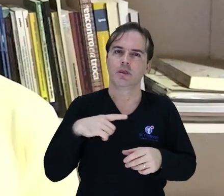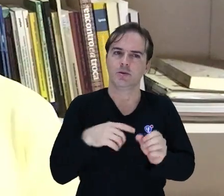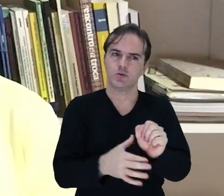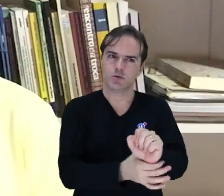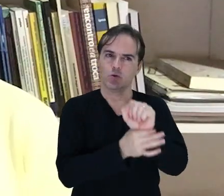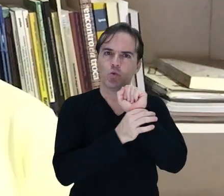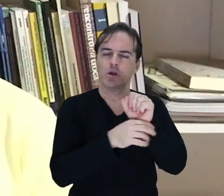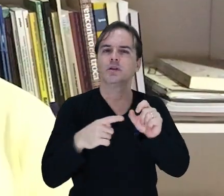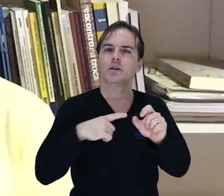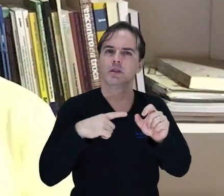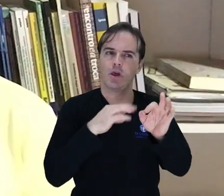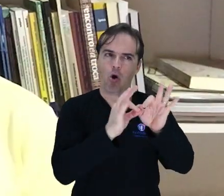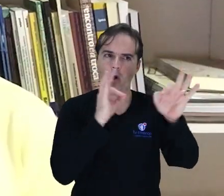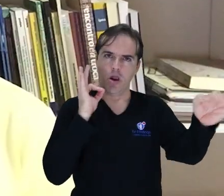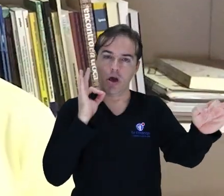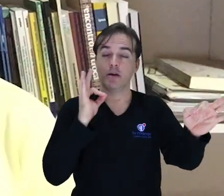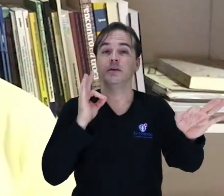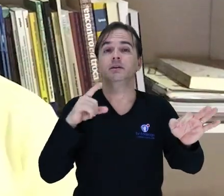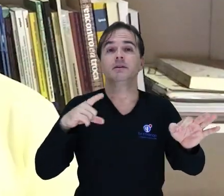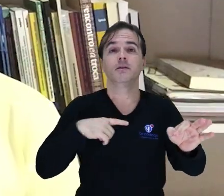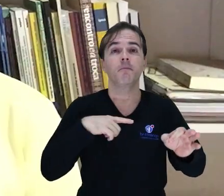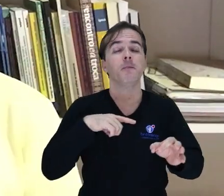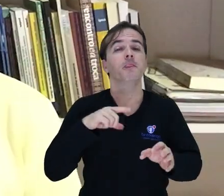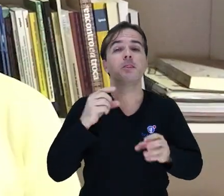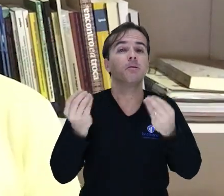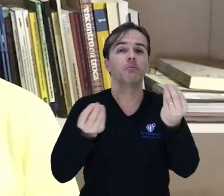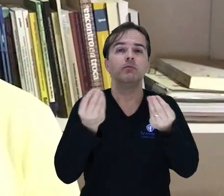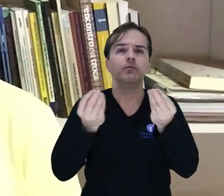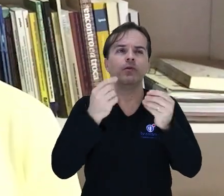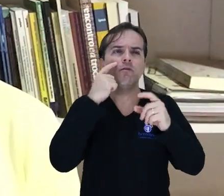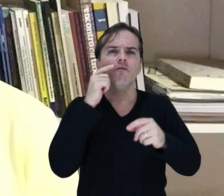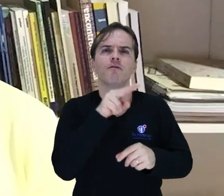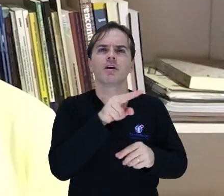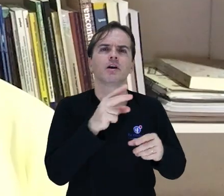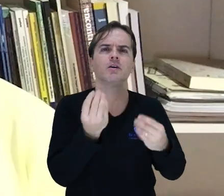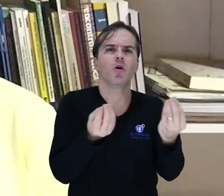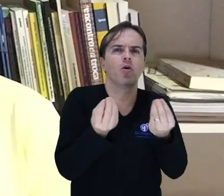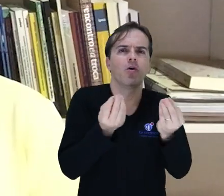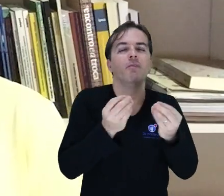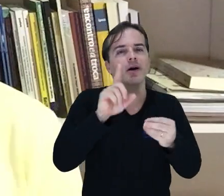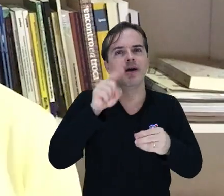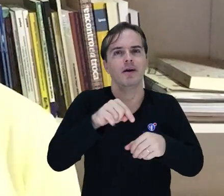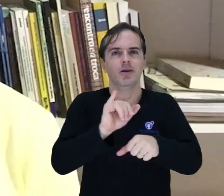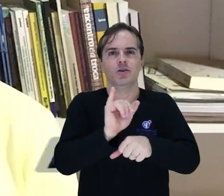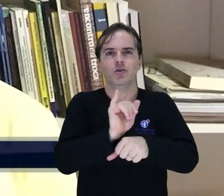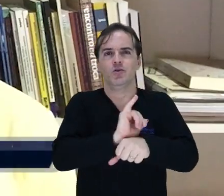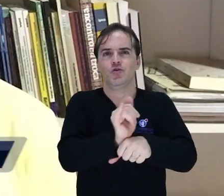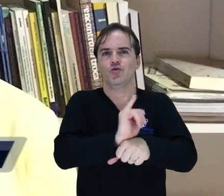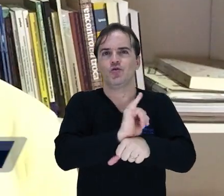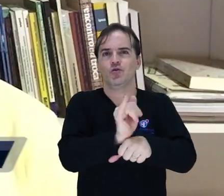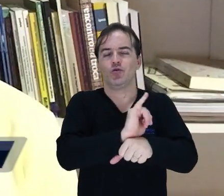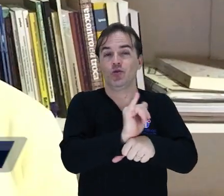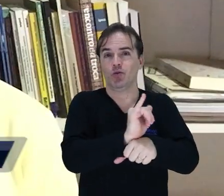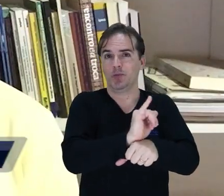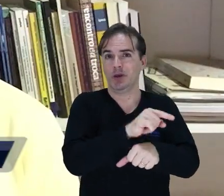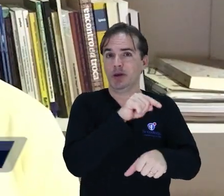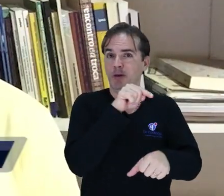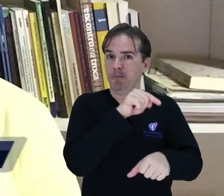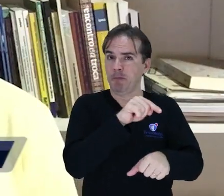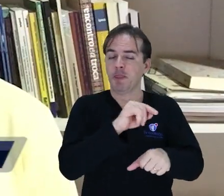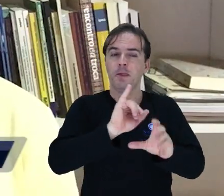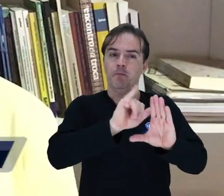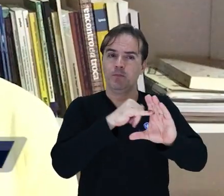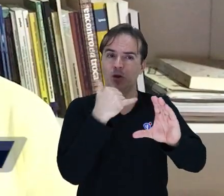segurança de modo online, será transmitido a partir do YouTube, né, utilizando-se aí do